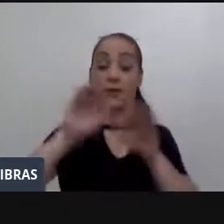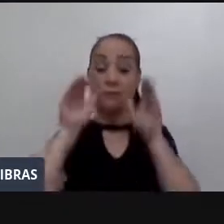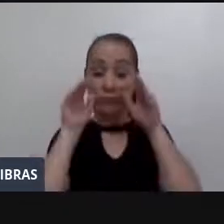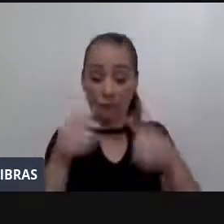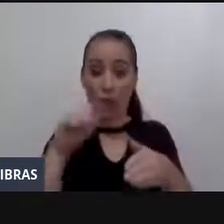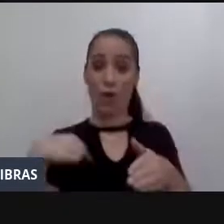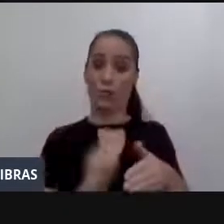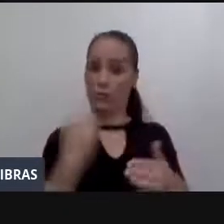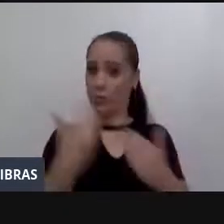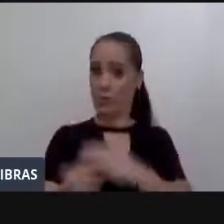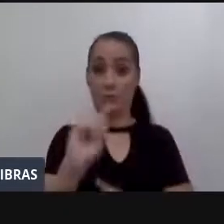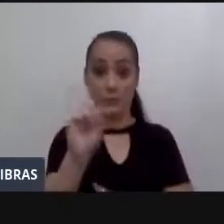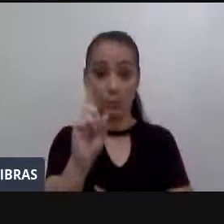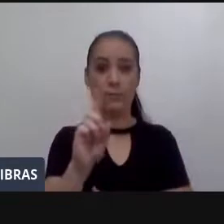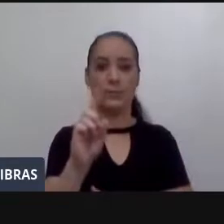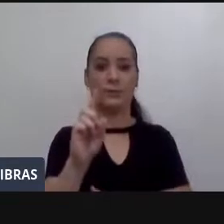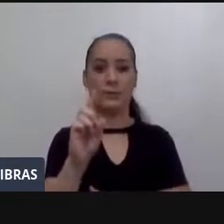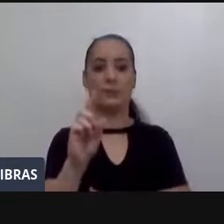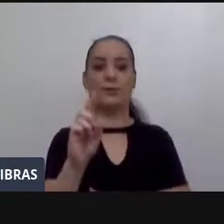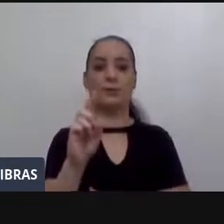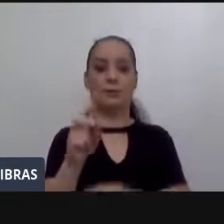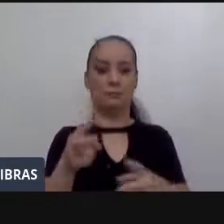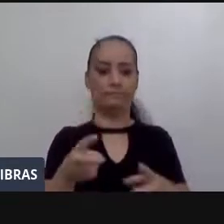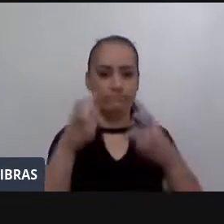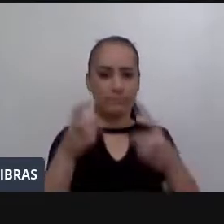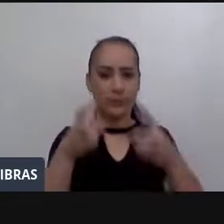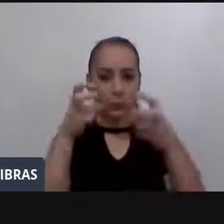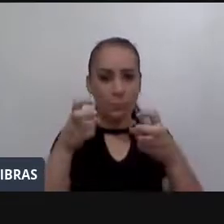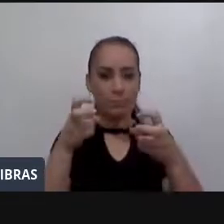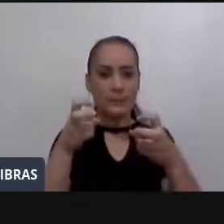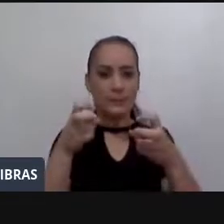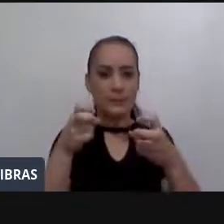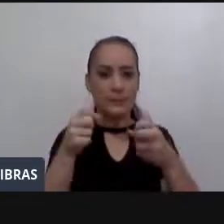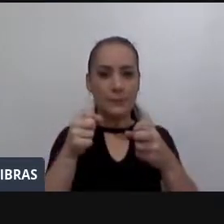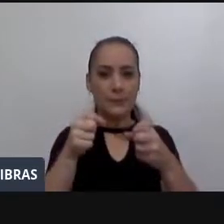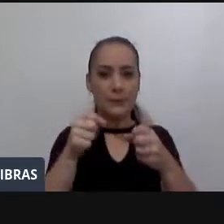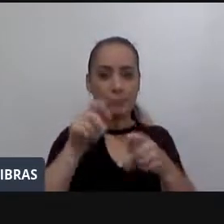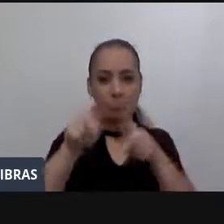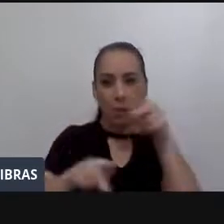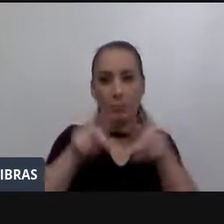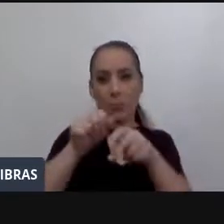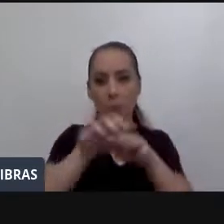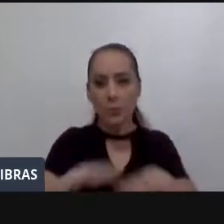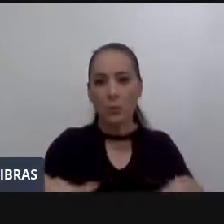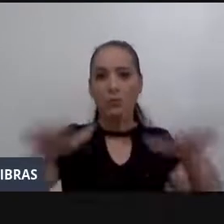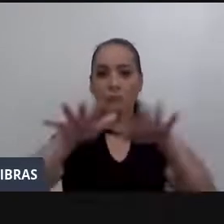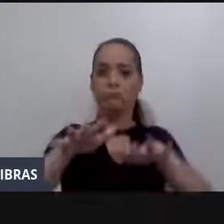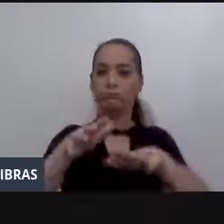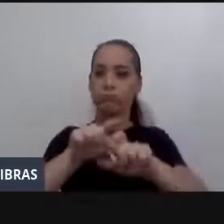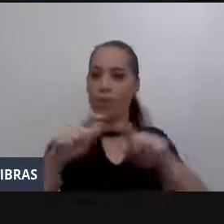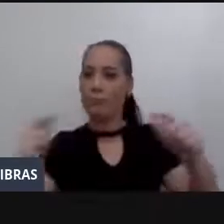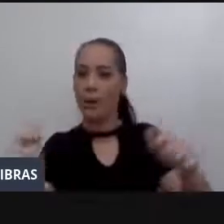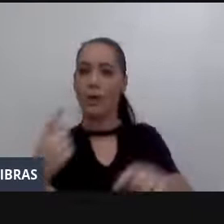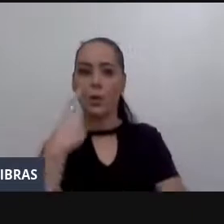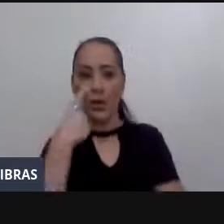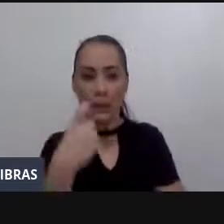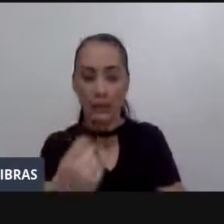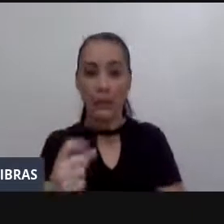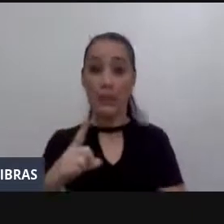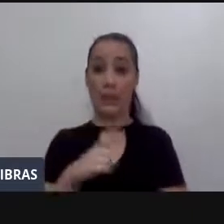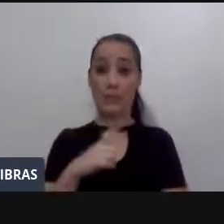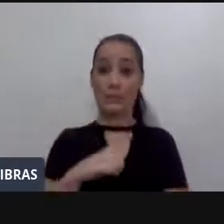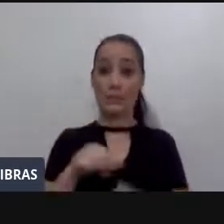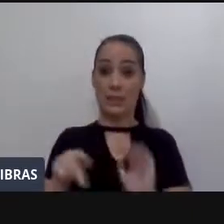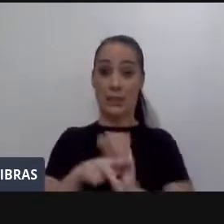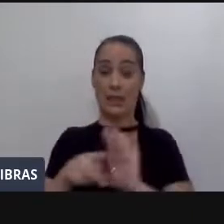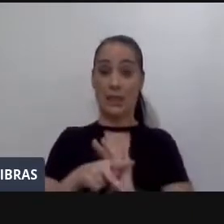vendo que a grande parte do nosso público são totalmente interessados nisso, eles têm demandas pessoais,